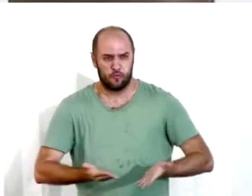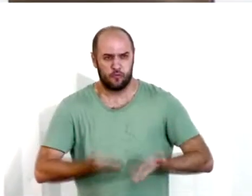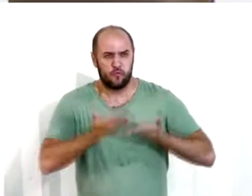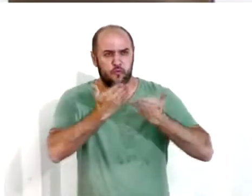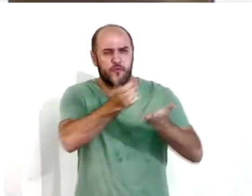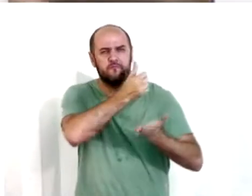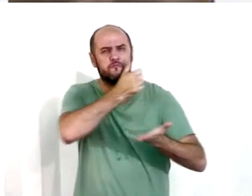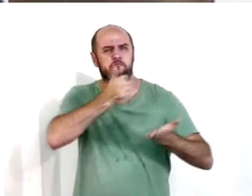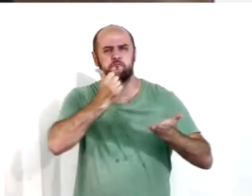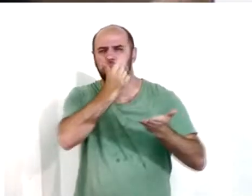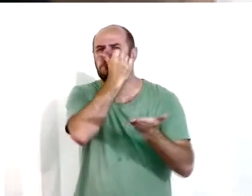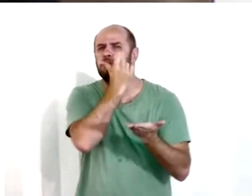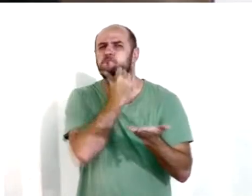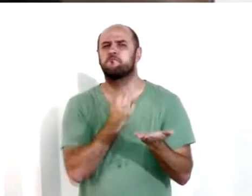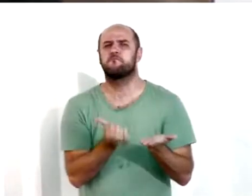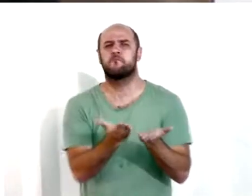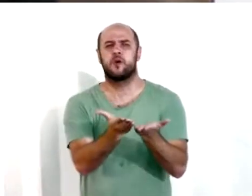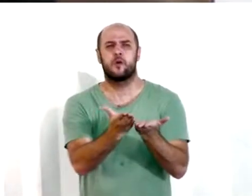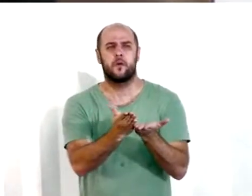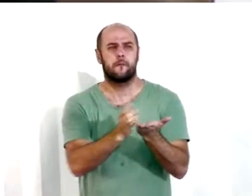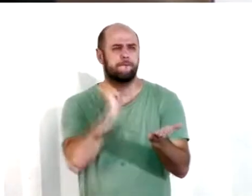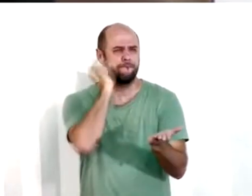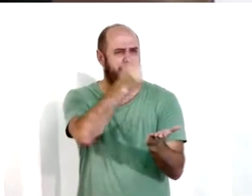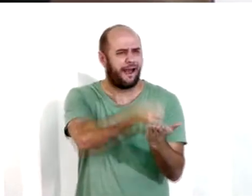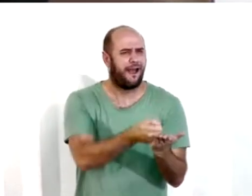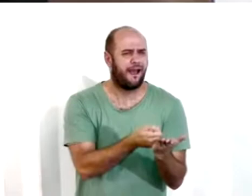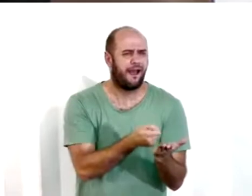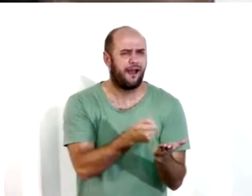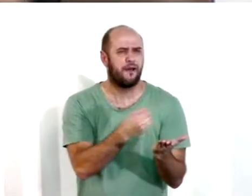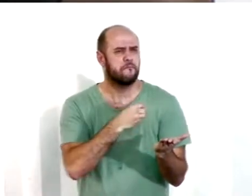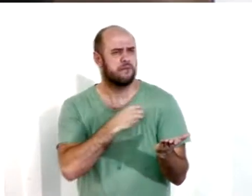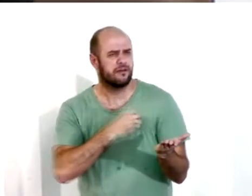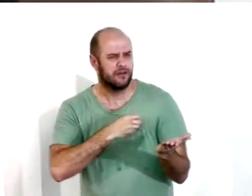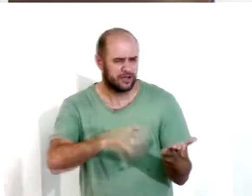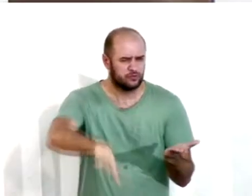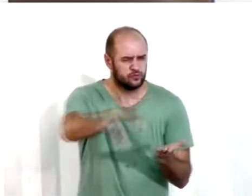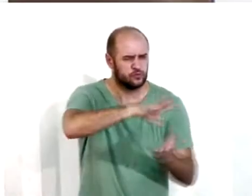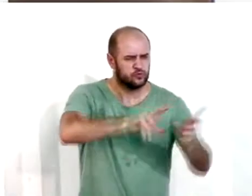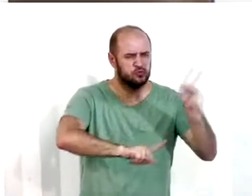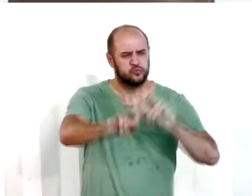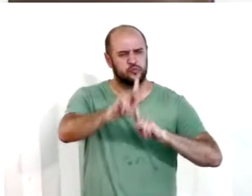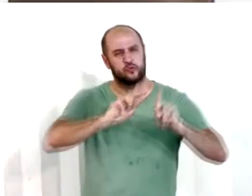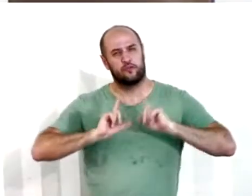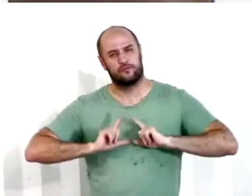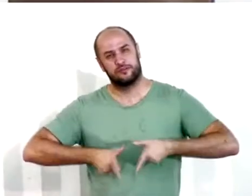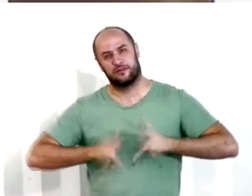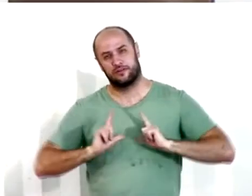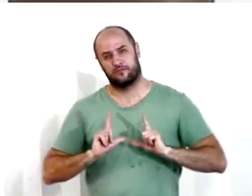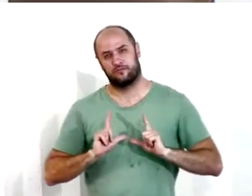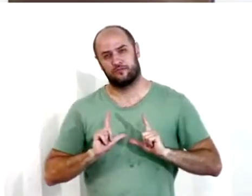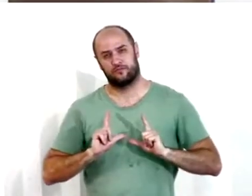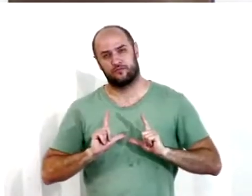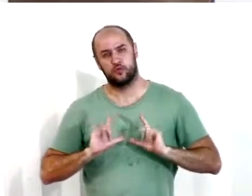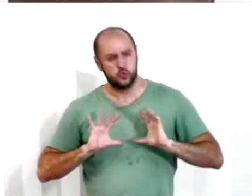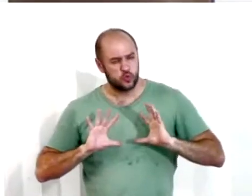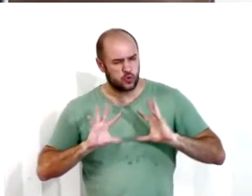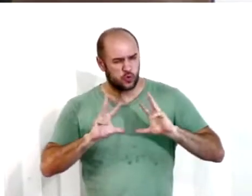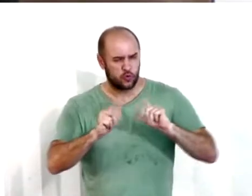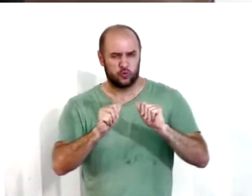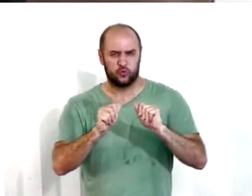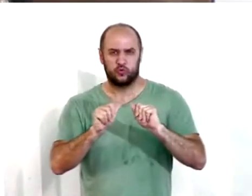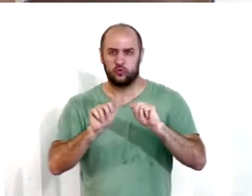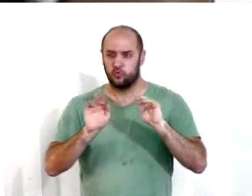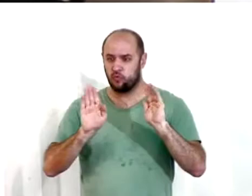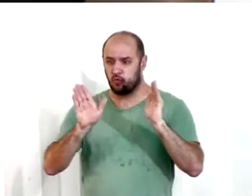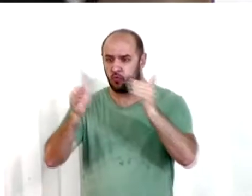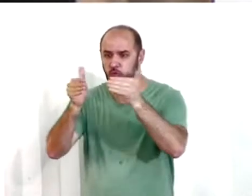holocausto para remir pecados daquele povo de Israel, apontava para a realidade do Cordeiro Pascal, o Cordeiro de Deus que tira o